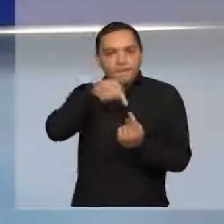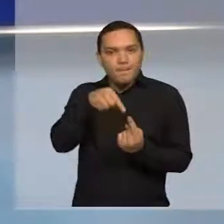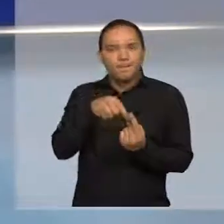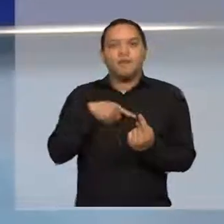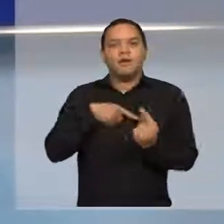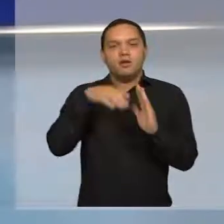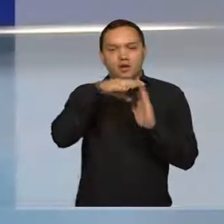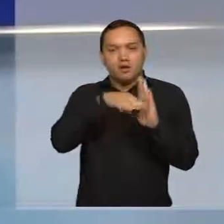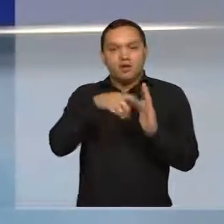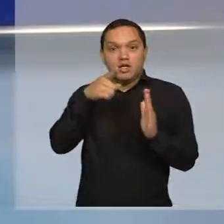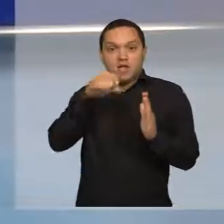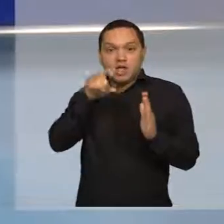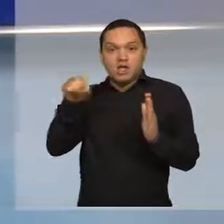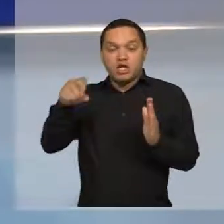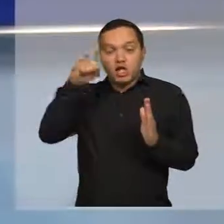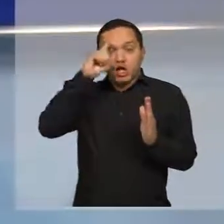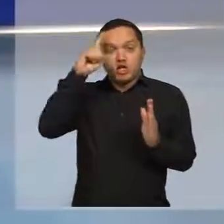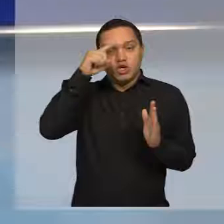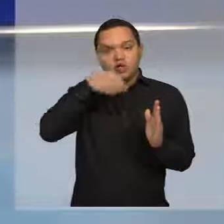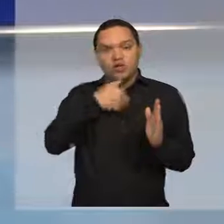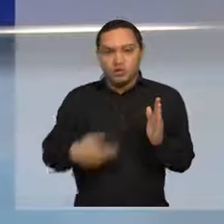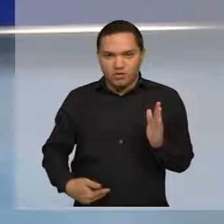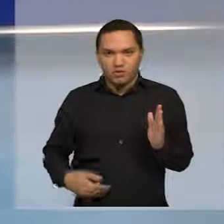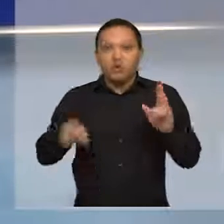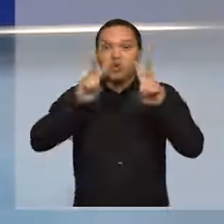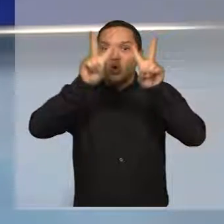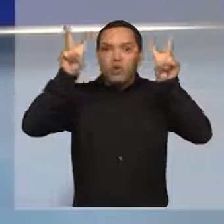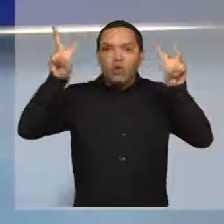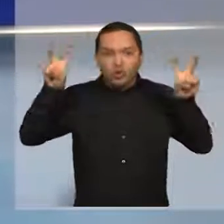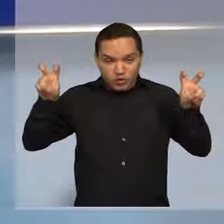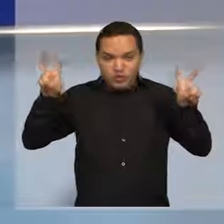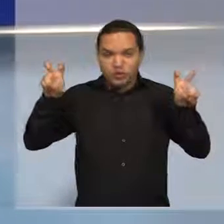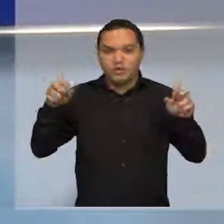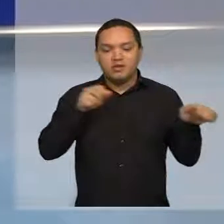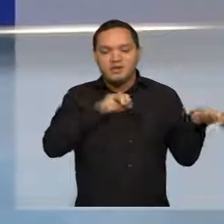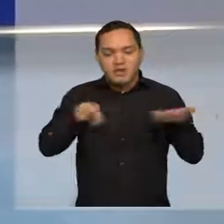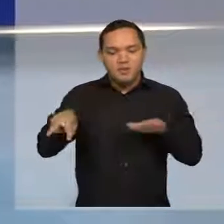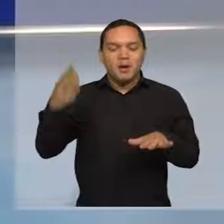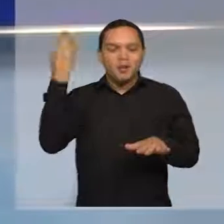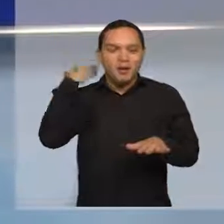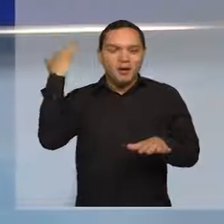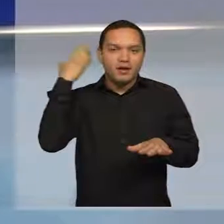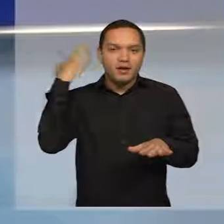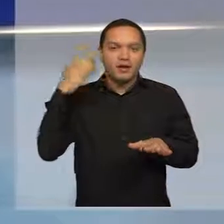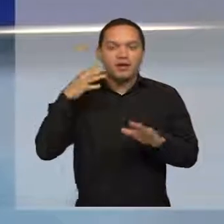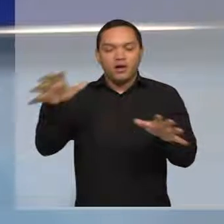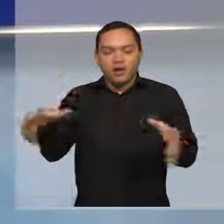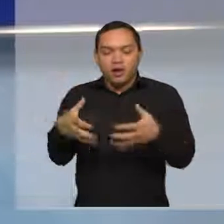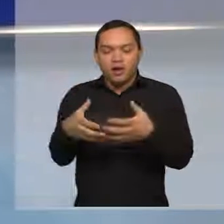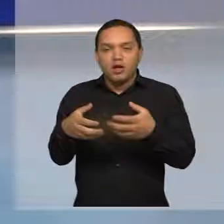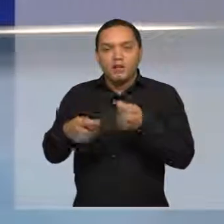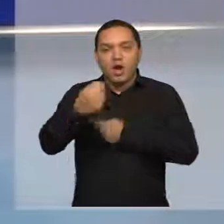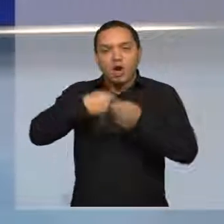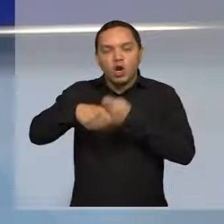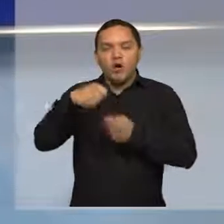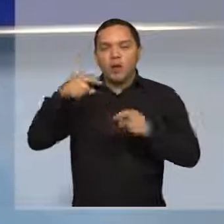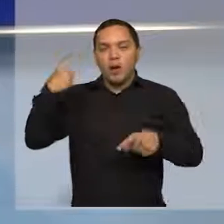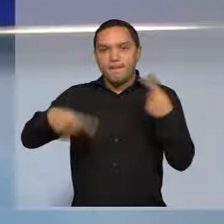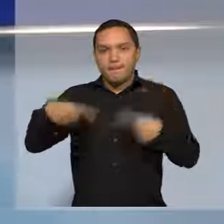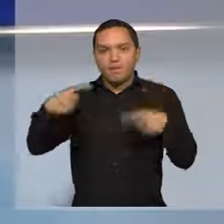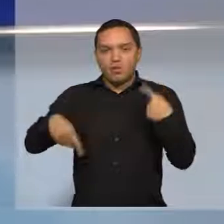Metas nacionais, agenda de 100 dias para o governo. Com esse título pomposo, na semana que passou, a